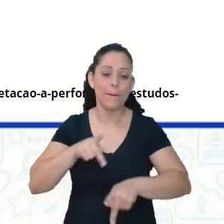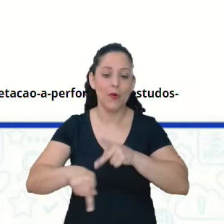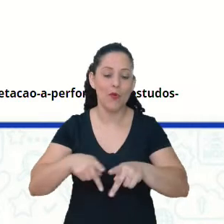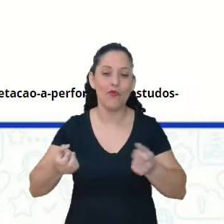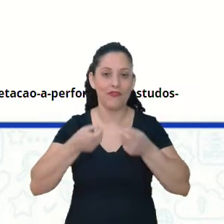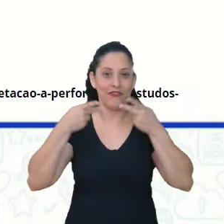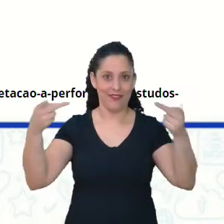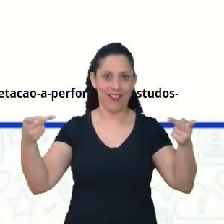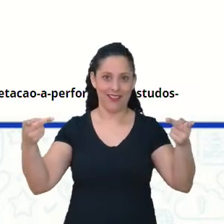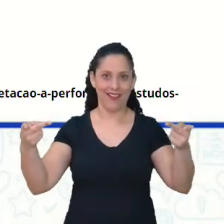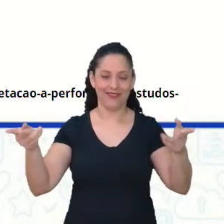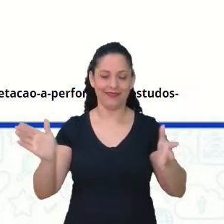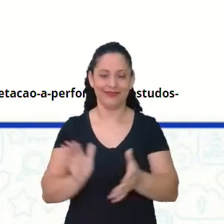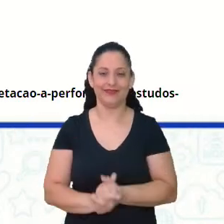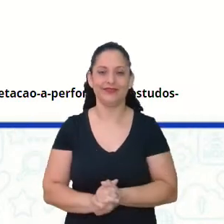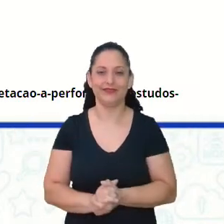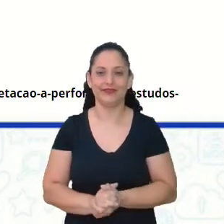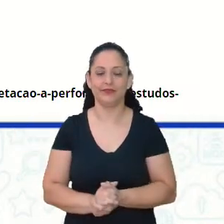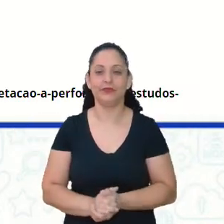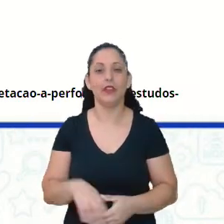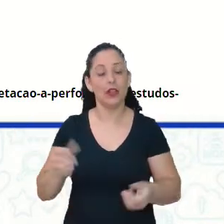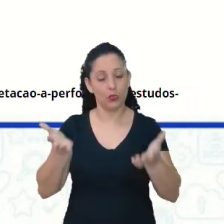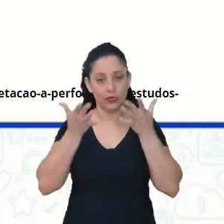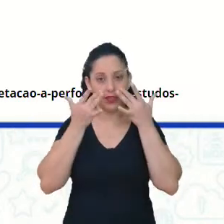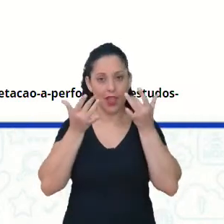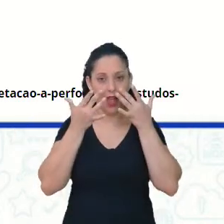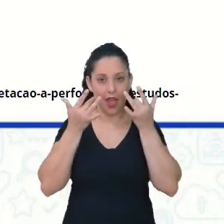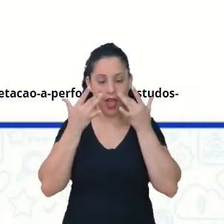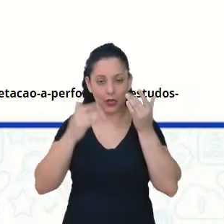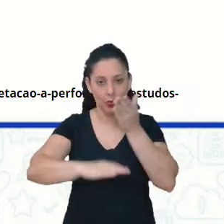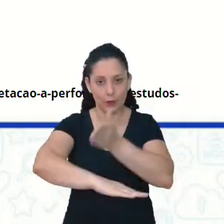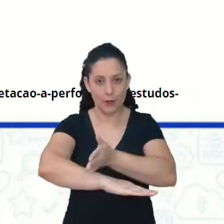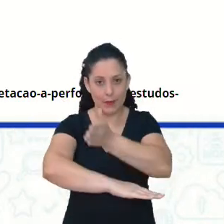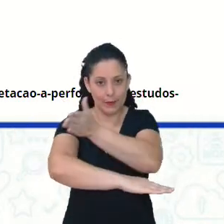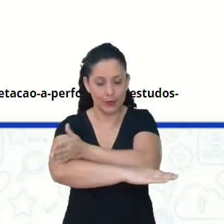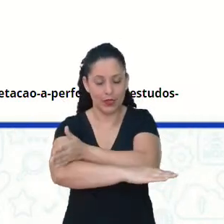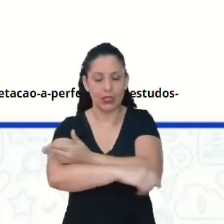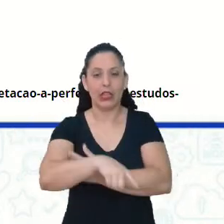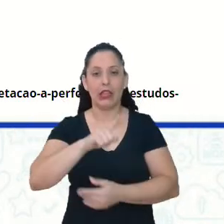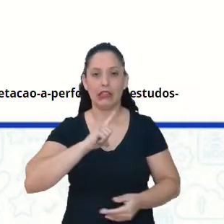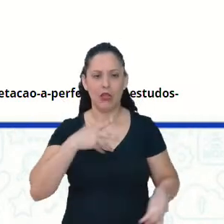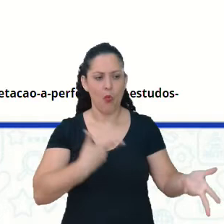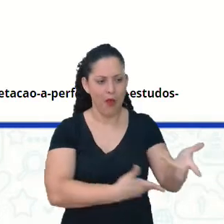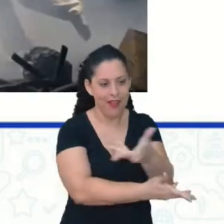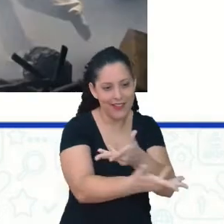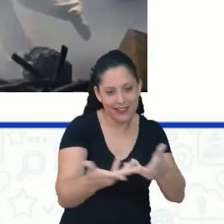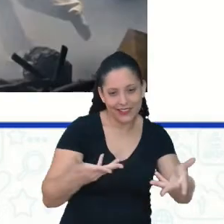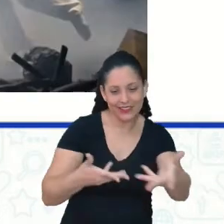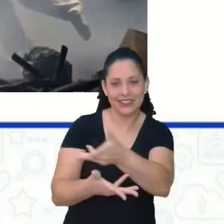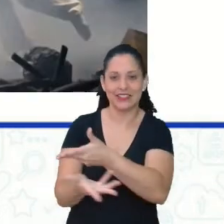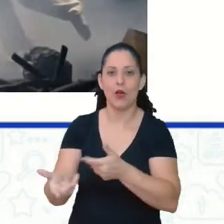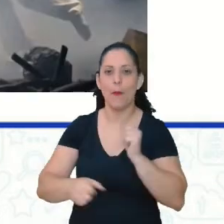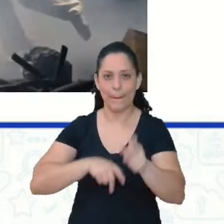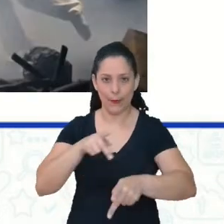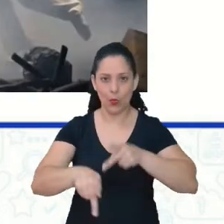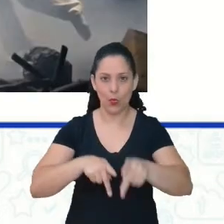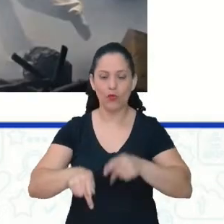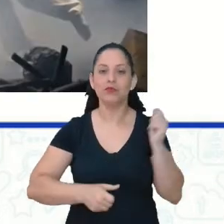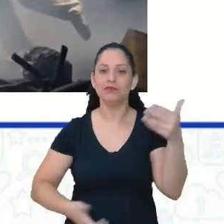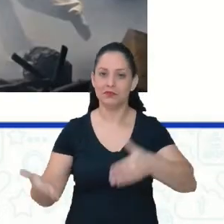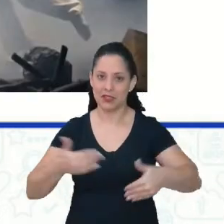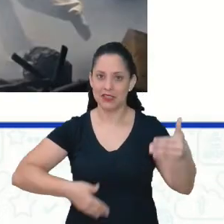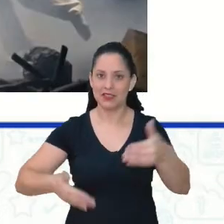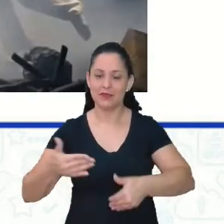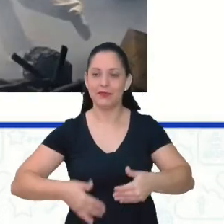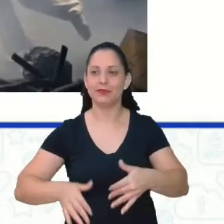Porque no teatro pós-dramático há intervenção, né? Sim. Né, Gini? Há uma interação entre os atores e o público. E o público, isso Aqui mesmo.